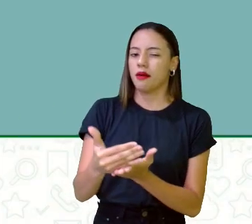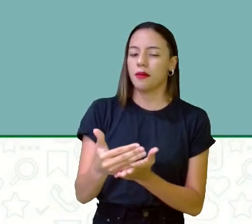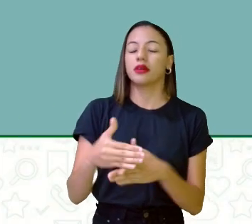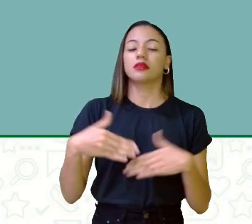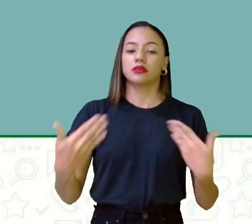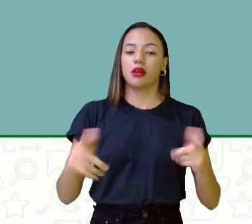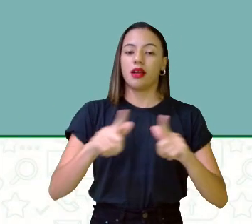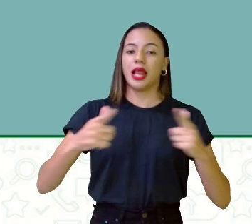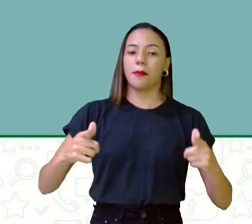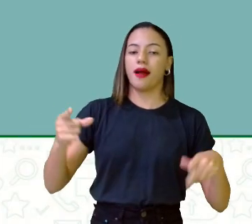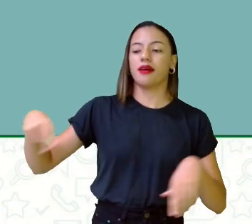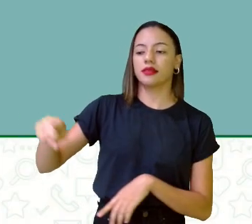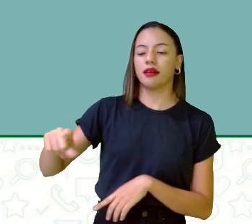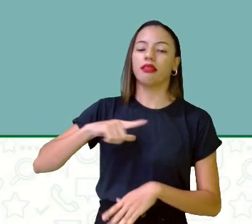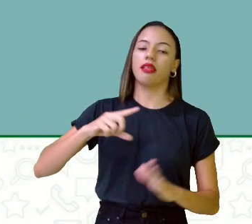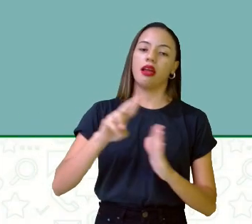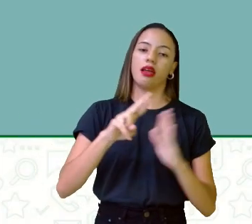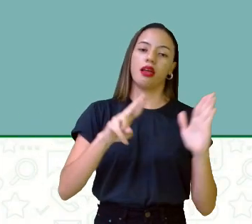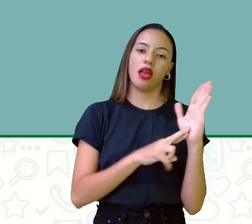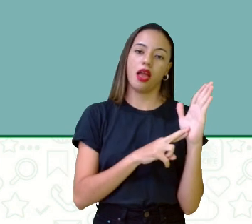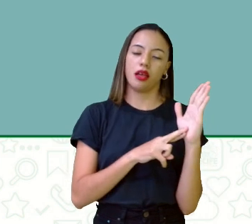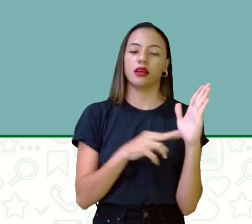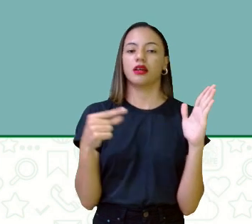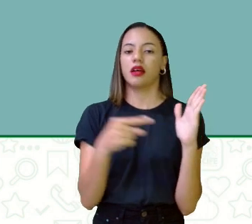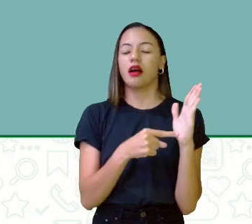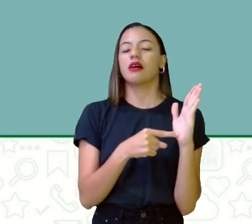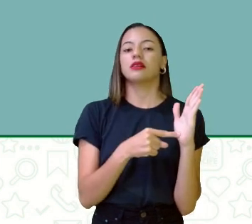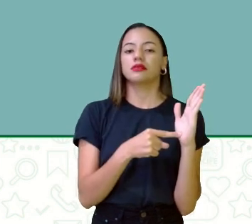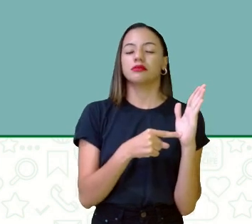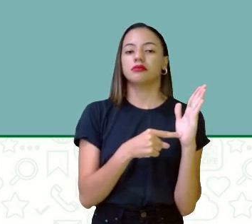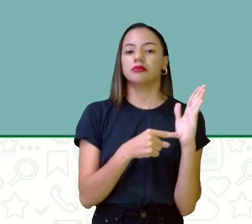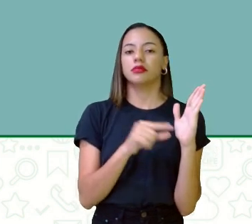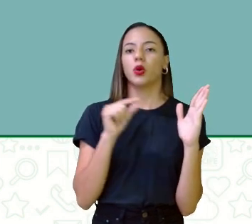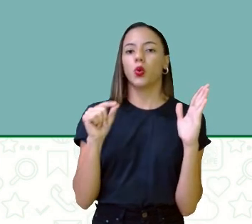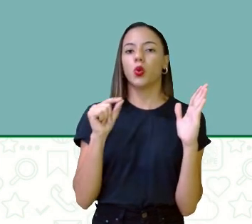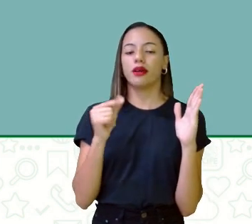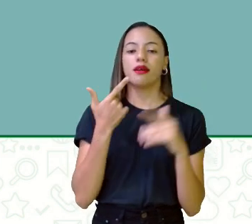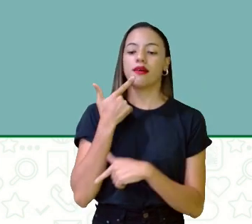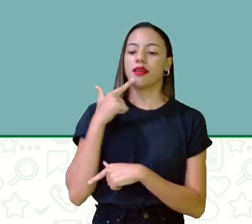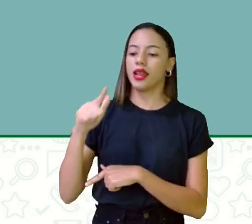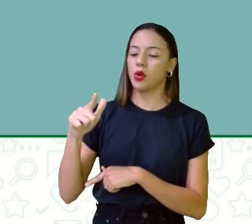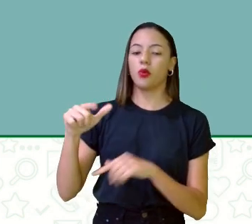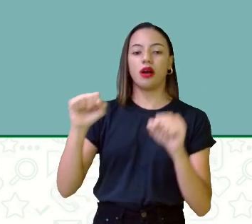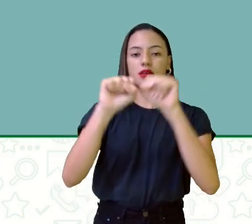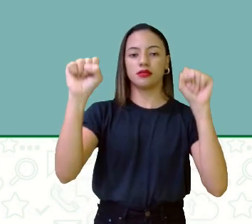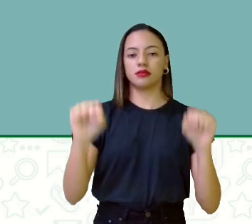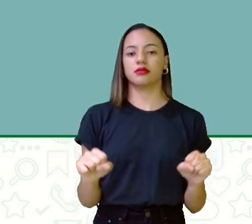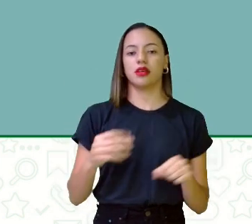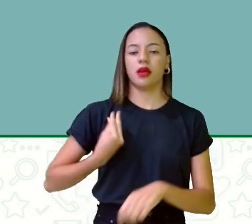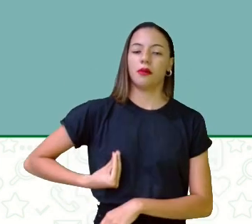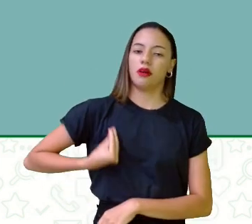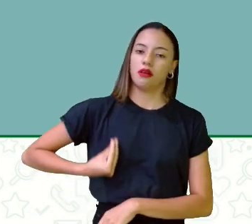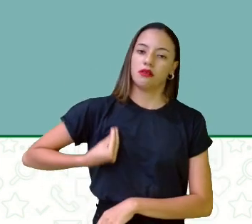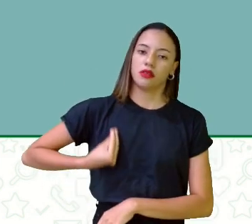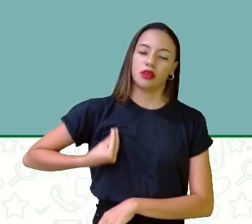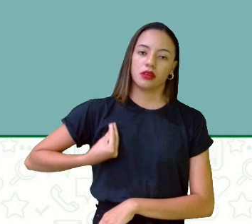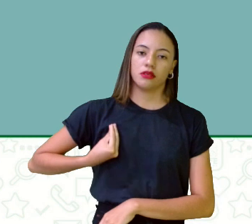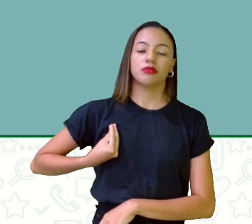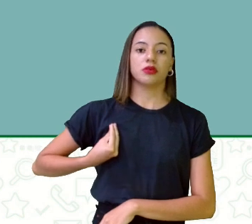gramáticas apresentam as regras, mas quem movimenta e faz a língua um sistema vivo e imutável